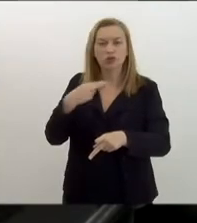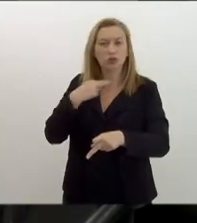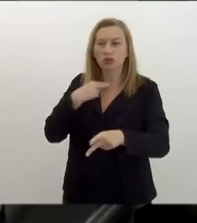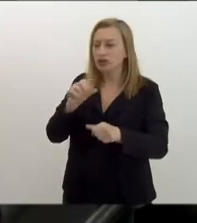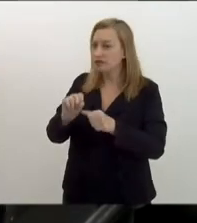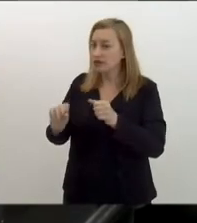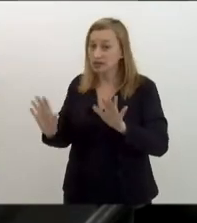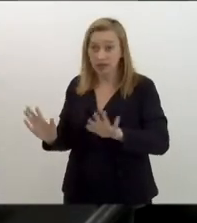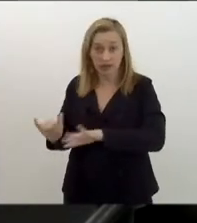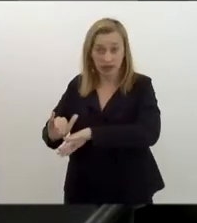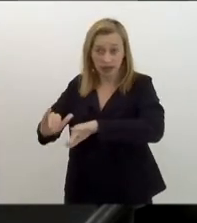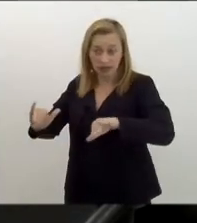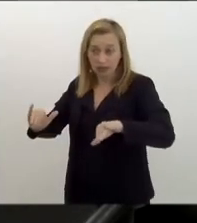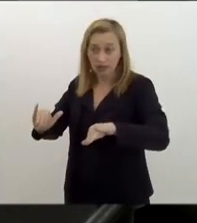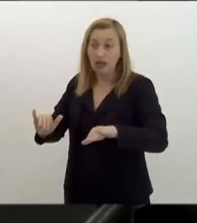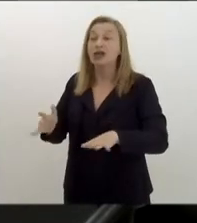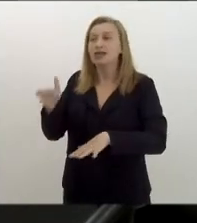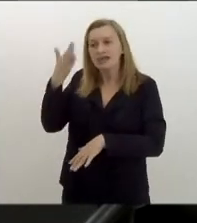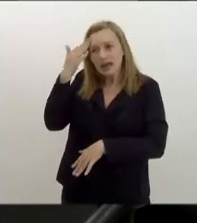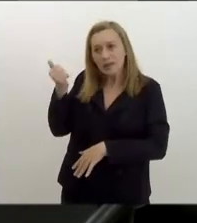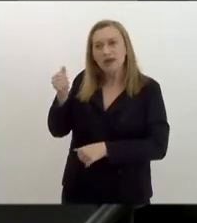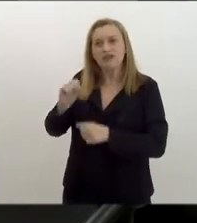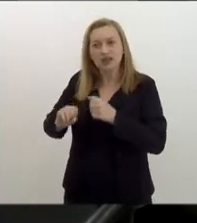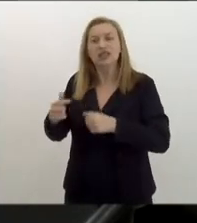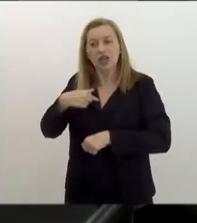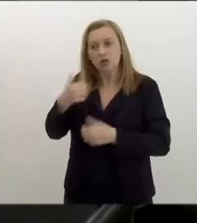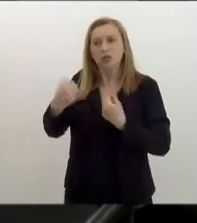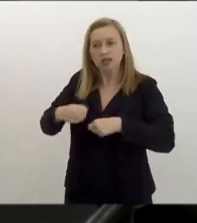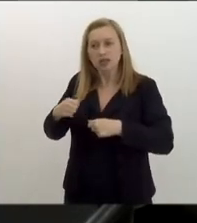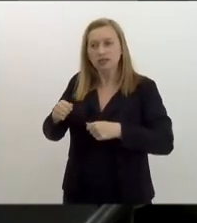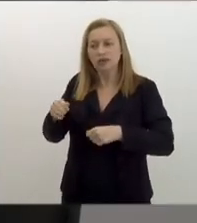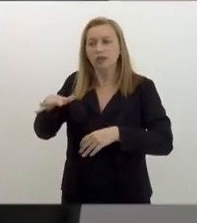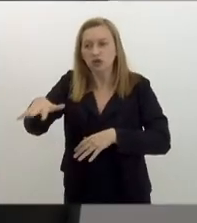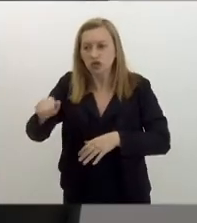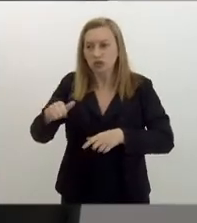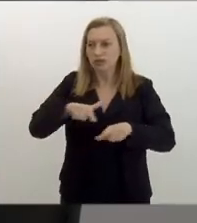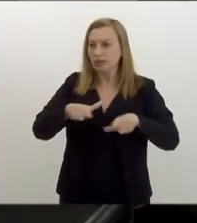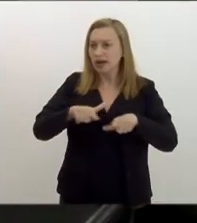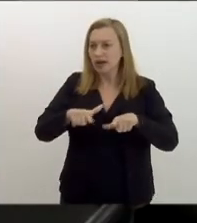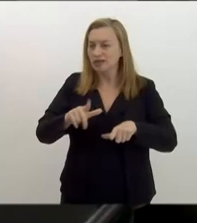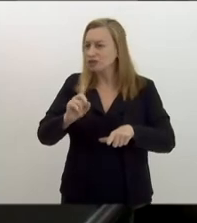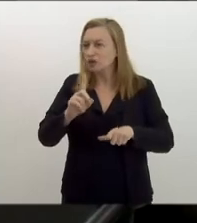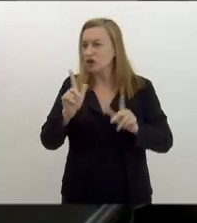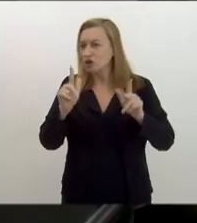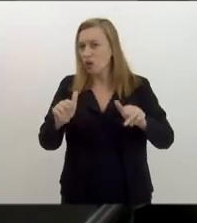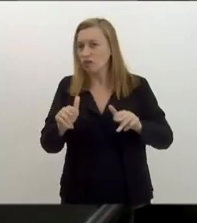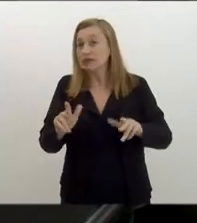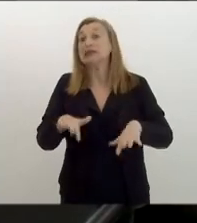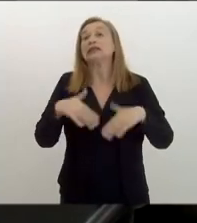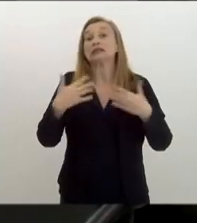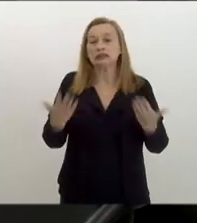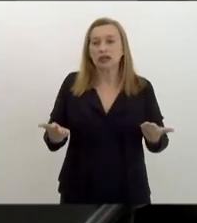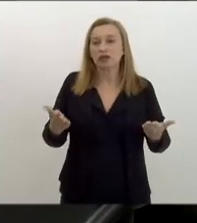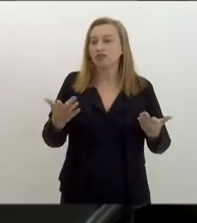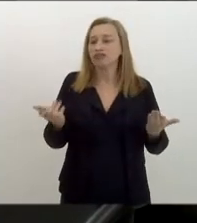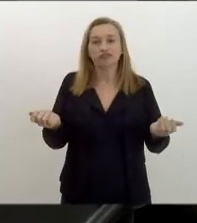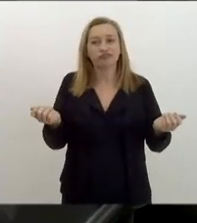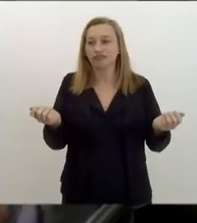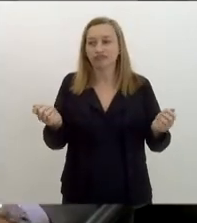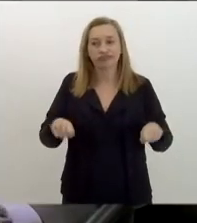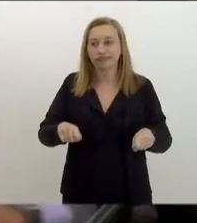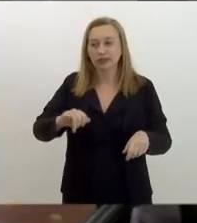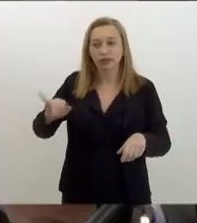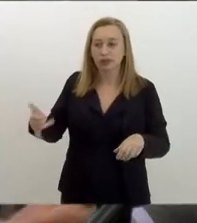e a outra ele sabia fazer aquilo que eu preciso para poder extinguir não é mesma coisa então nós vezes não dá para